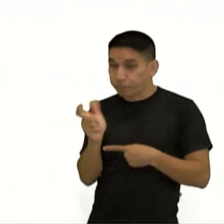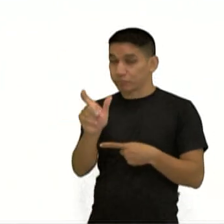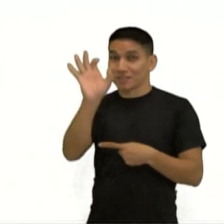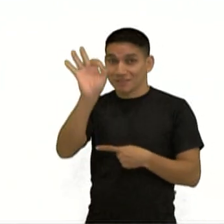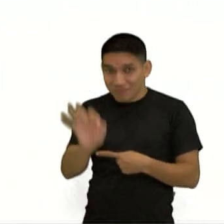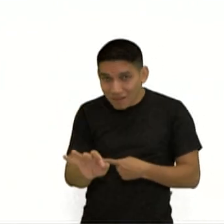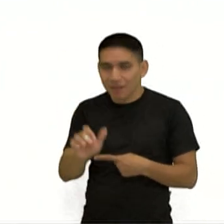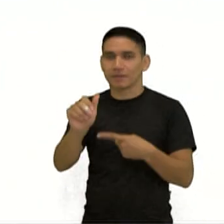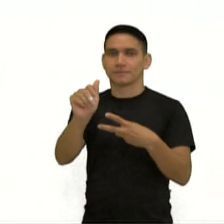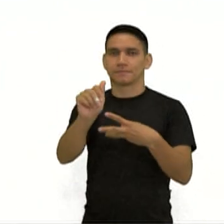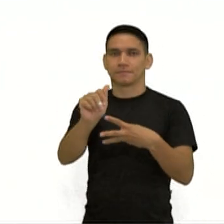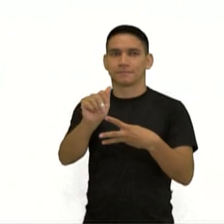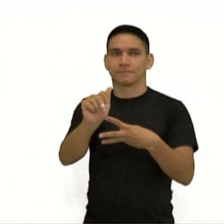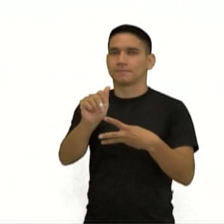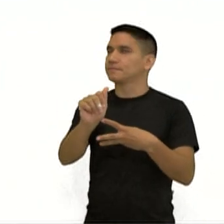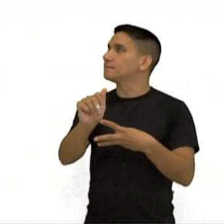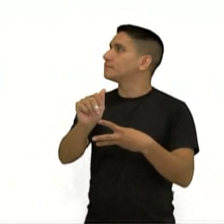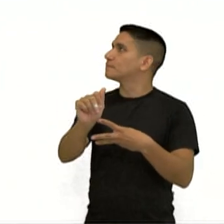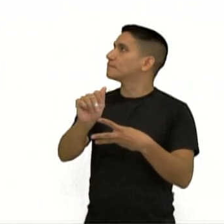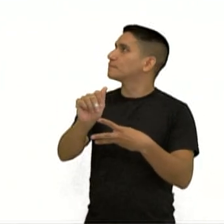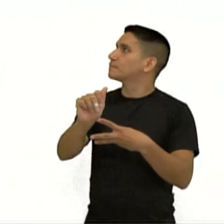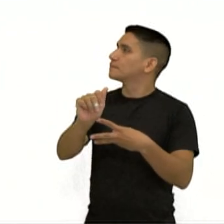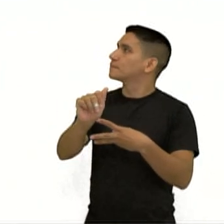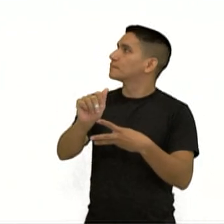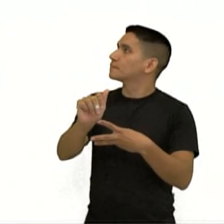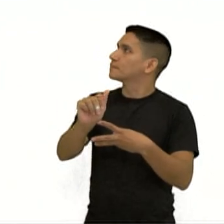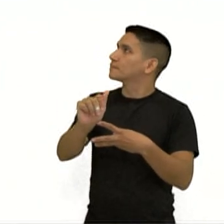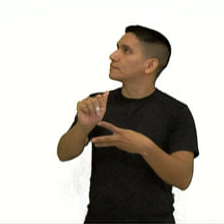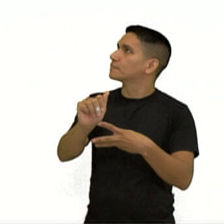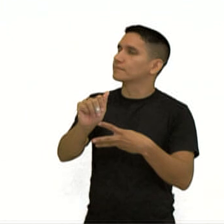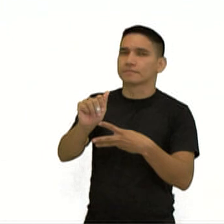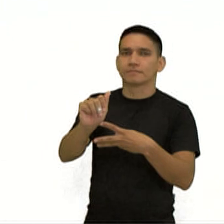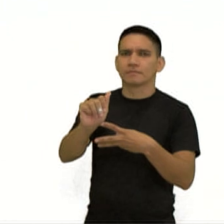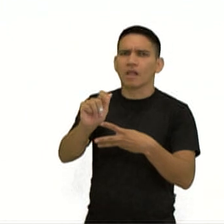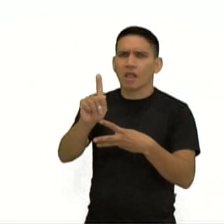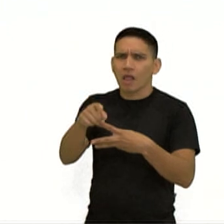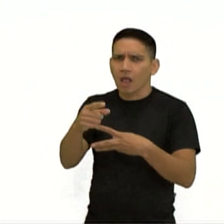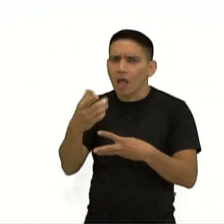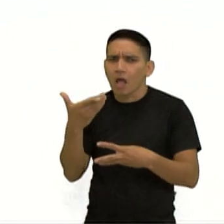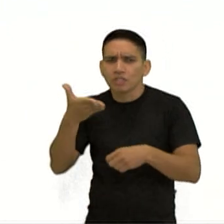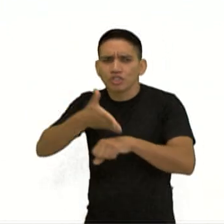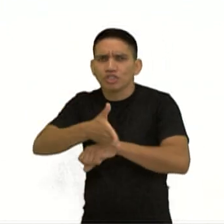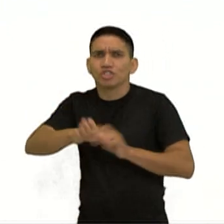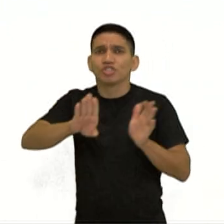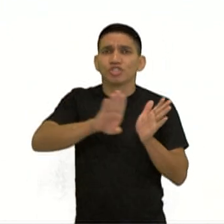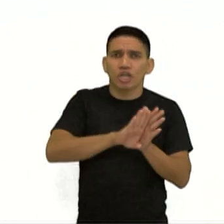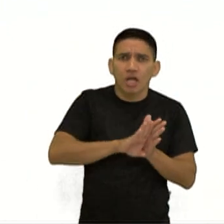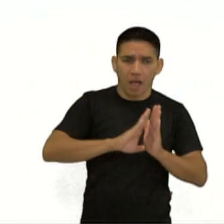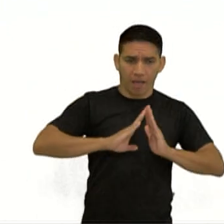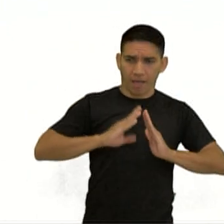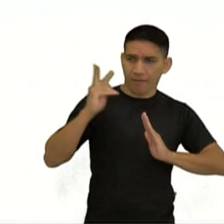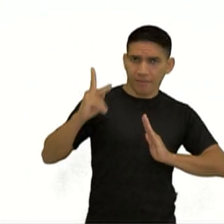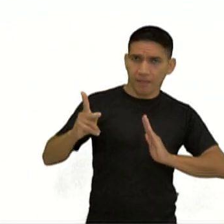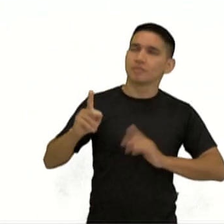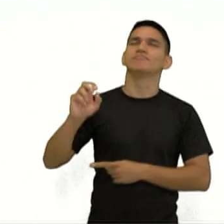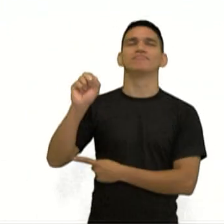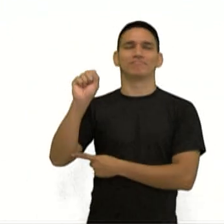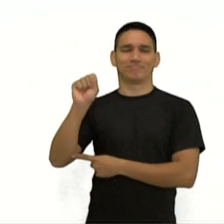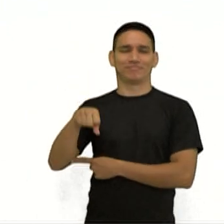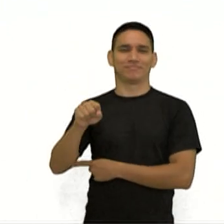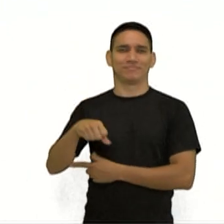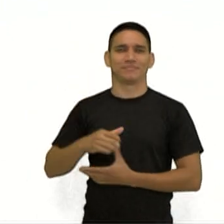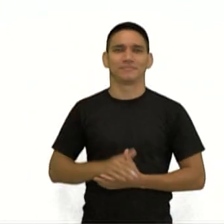a nossa pergunta, are they arriving at their house? Eles estão chegando na casa deles? Yes, they are.